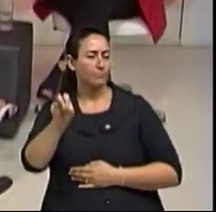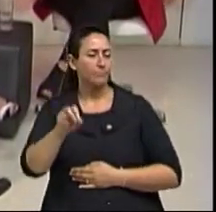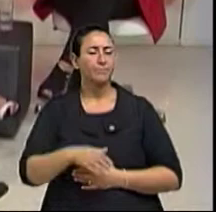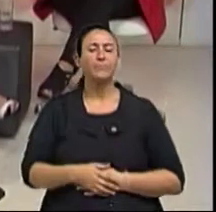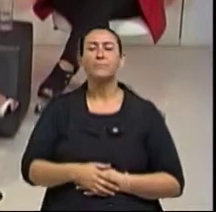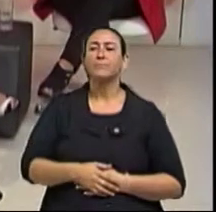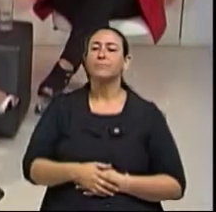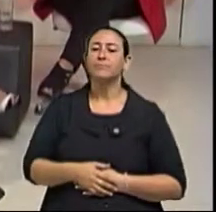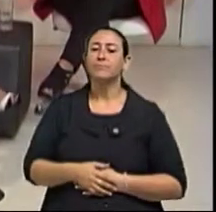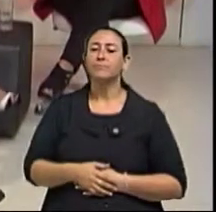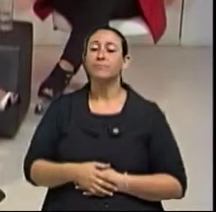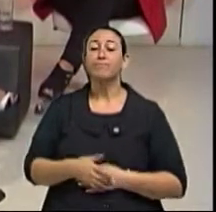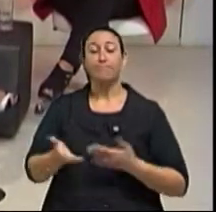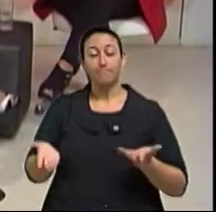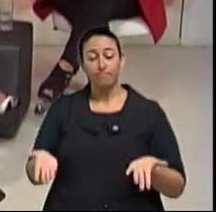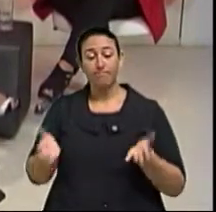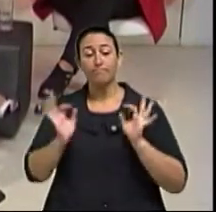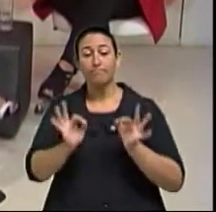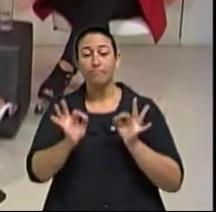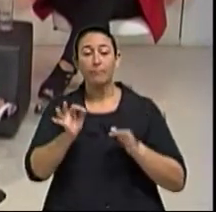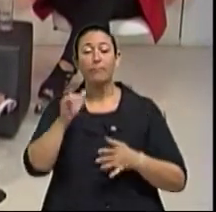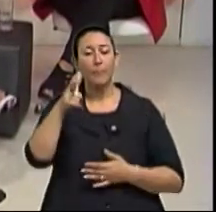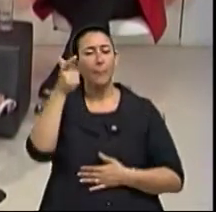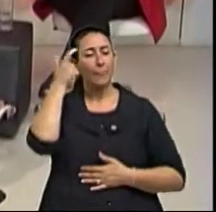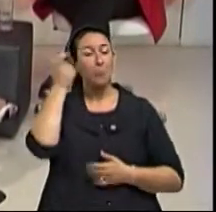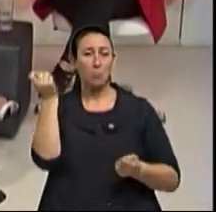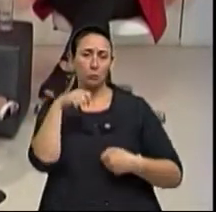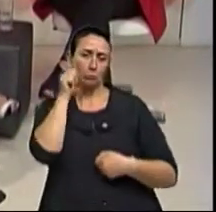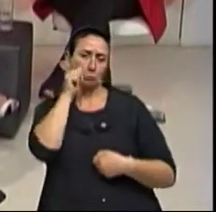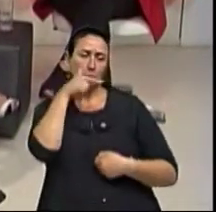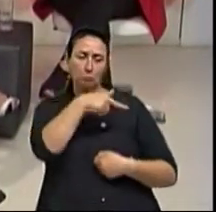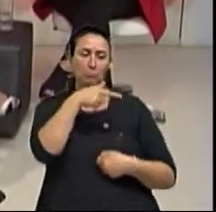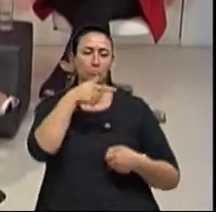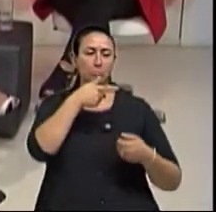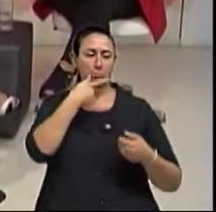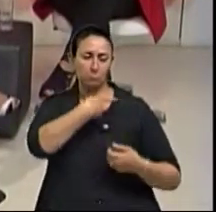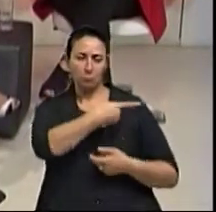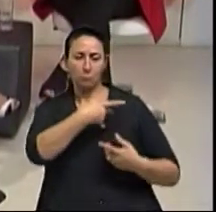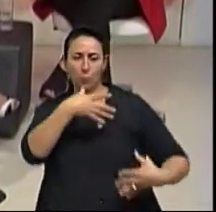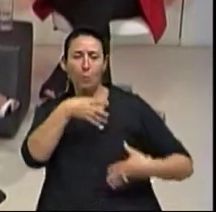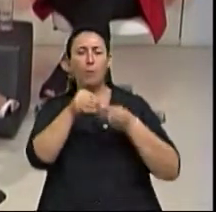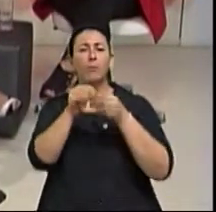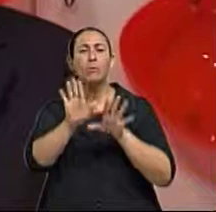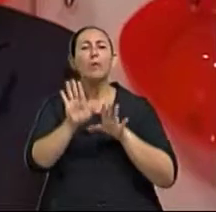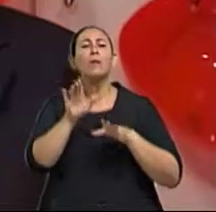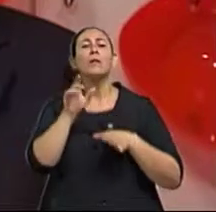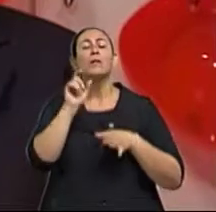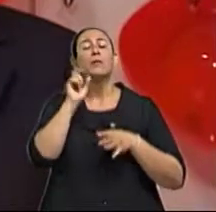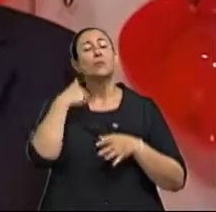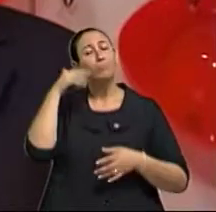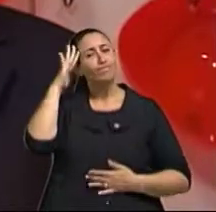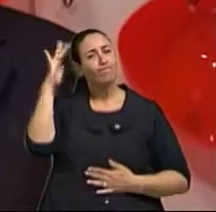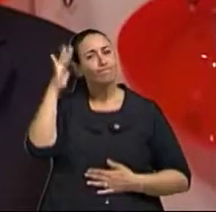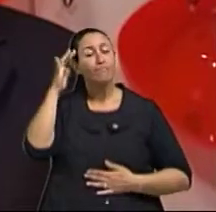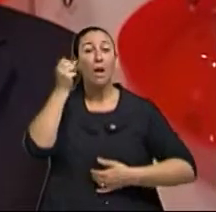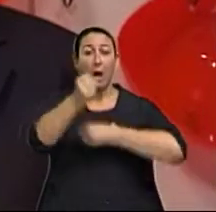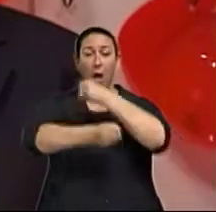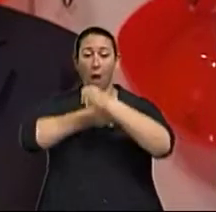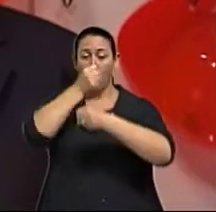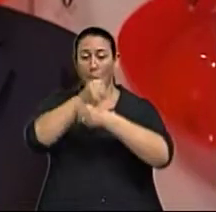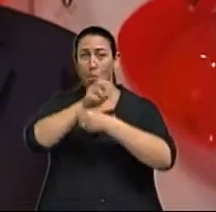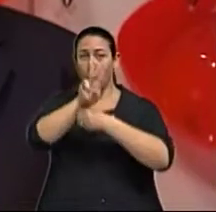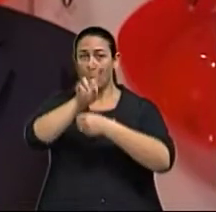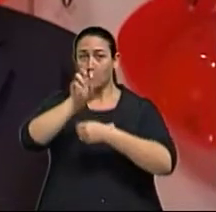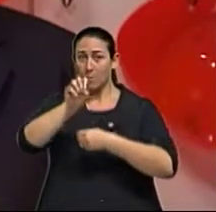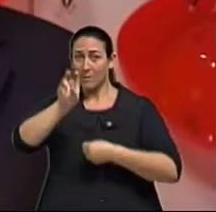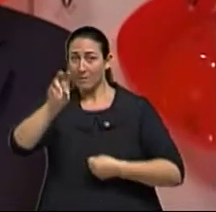Então, depois a professora Lisiane pode complementar, mas eu penso, Isabel, que em 2050, como as